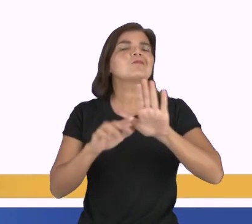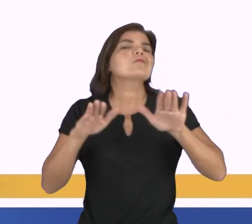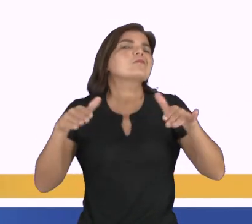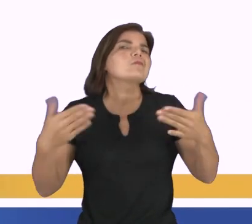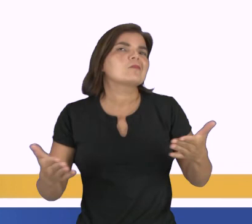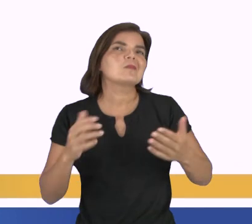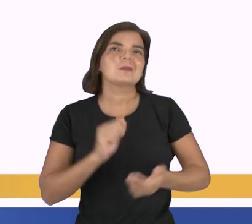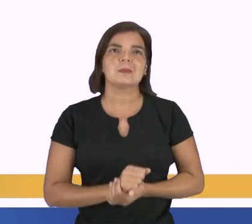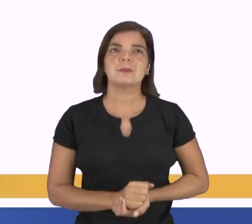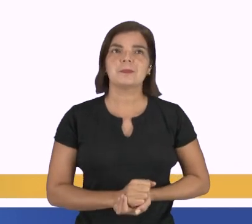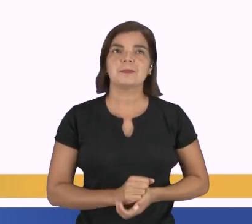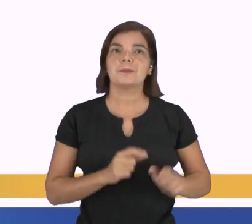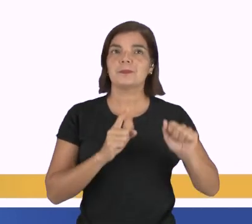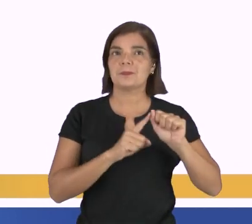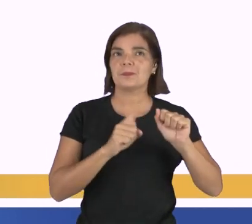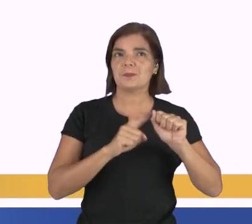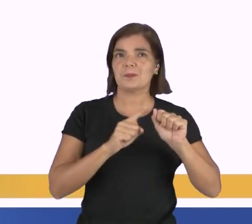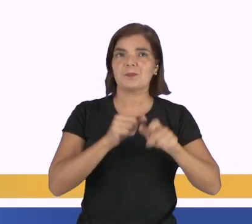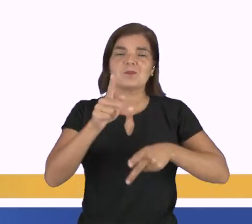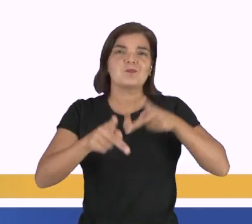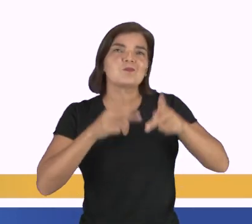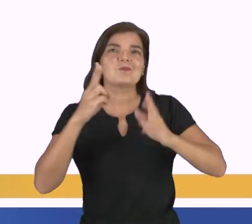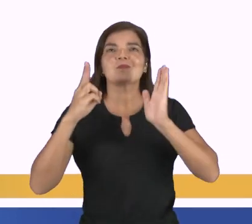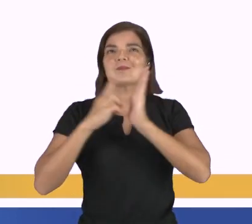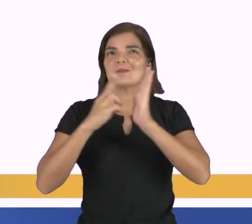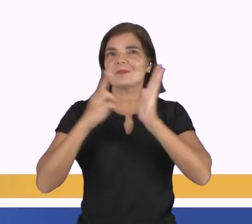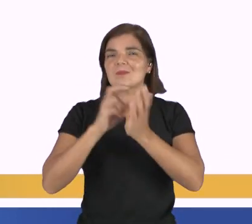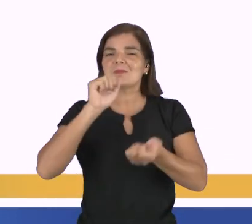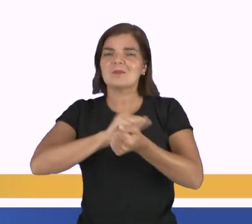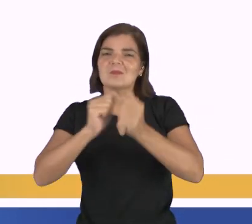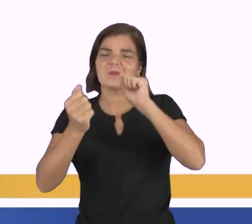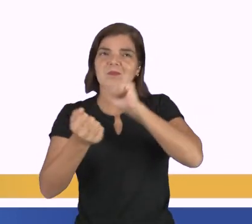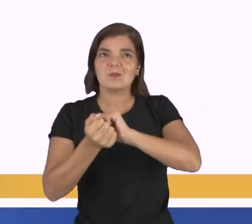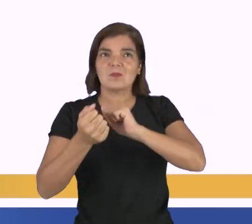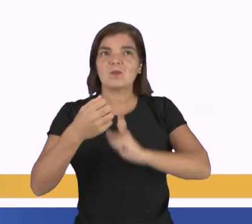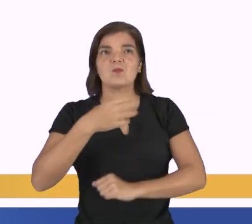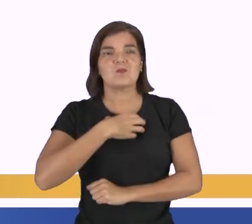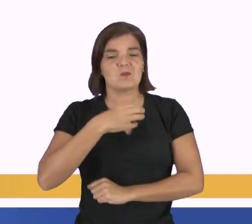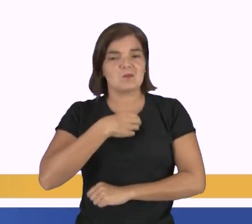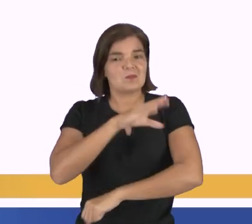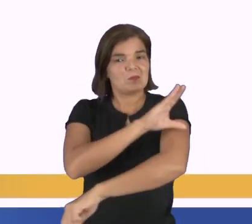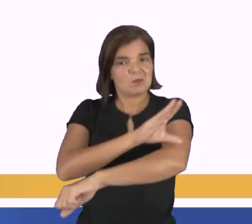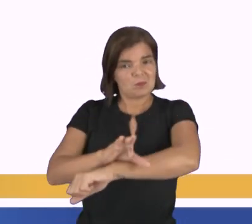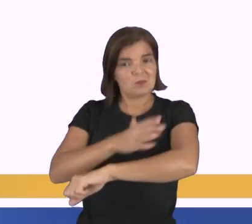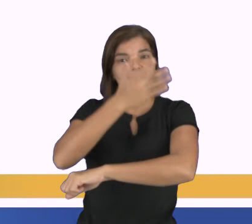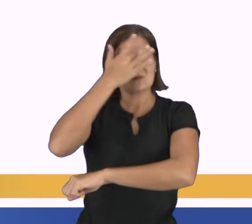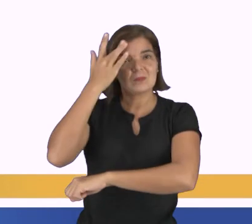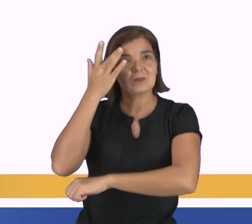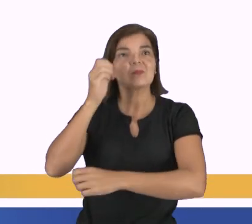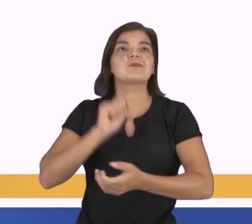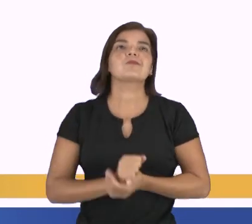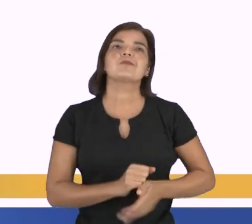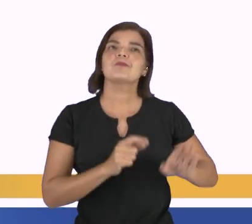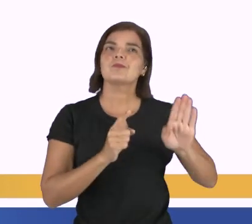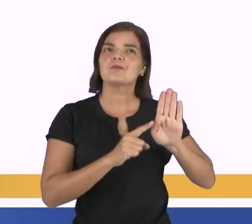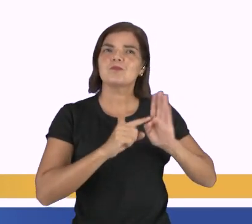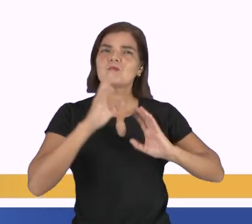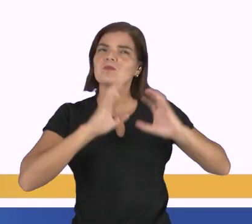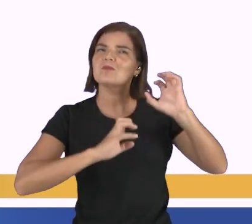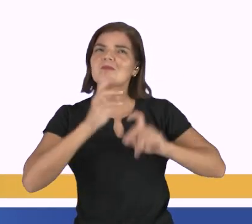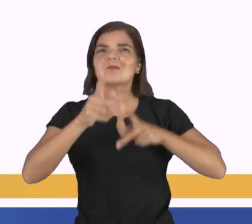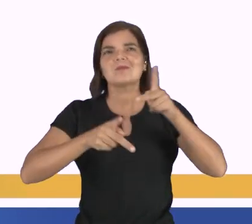foi, né, a incapacidade das populações indígenas em se adaptarem aos padrões culturais do colonizador, o conflito